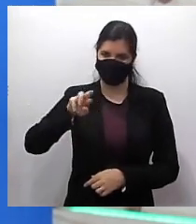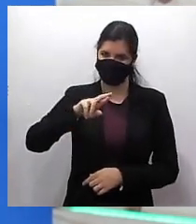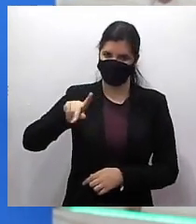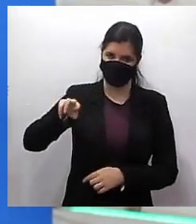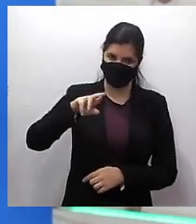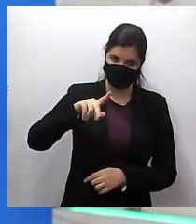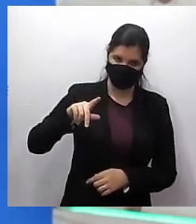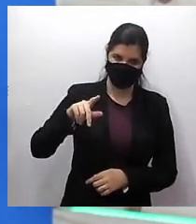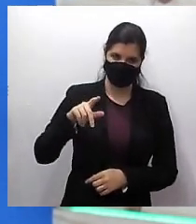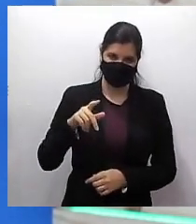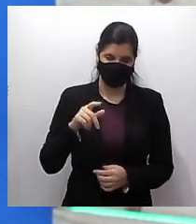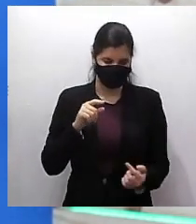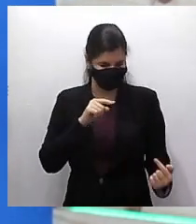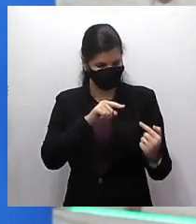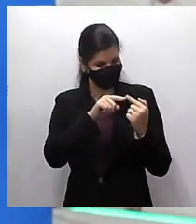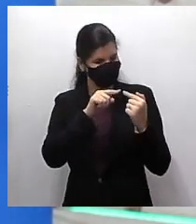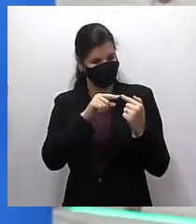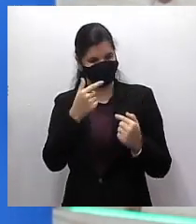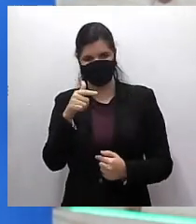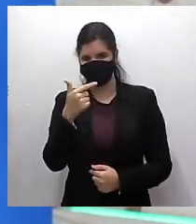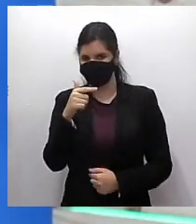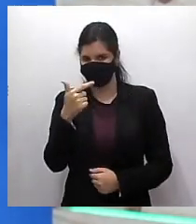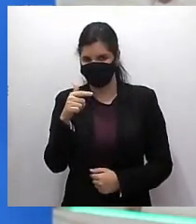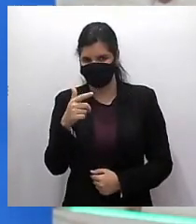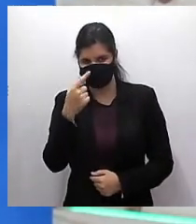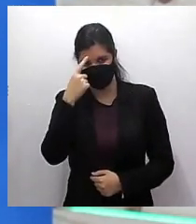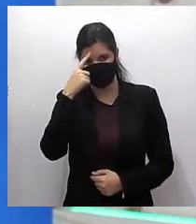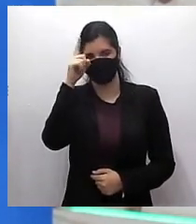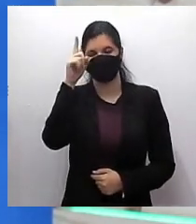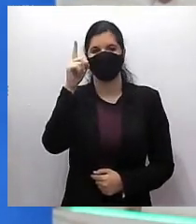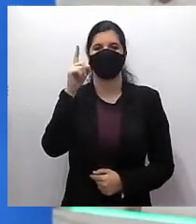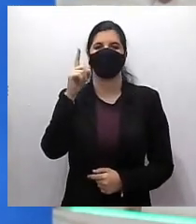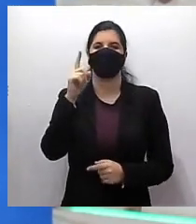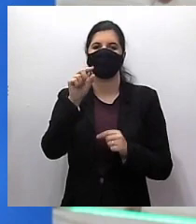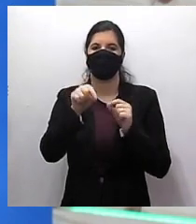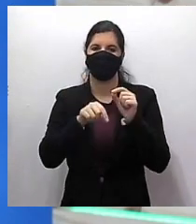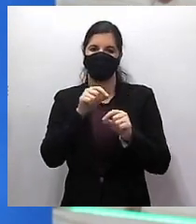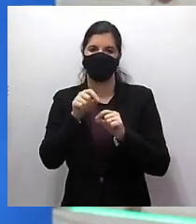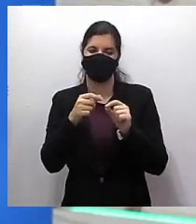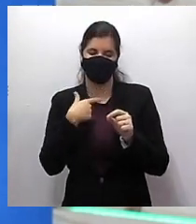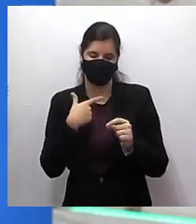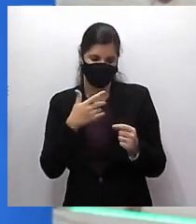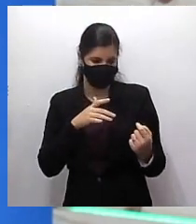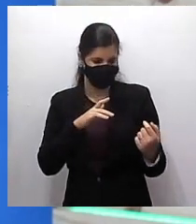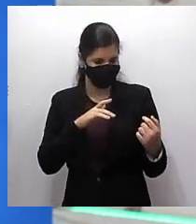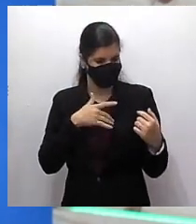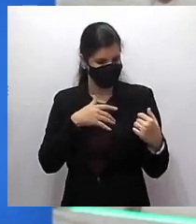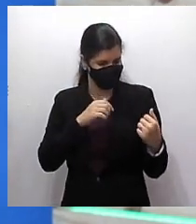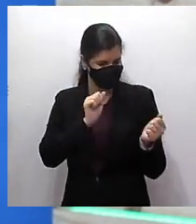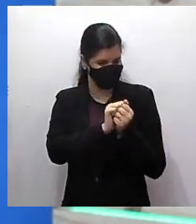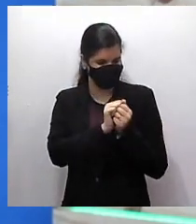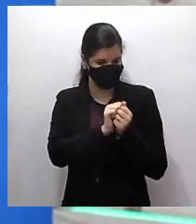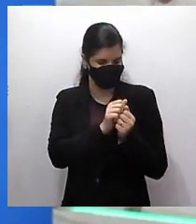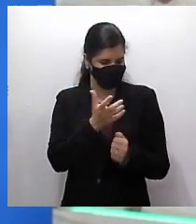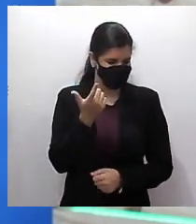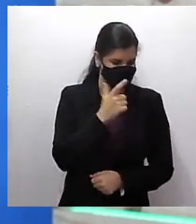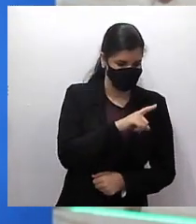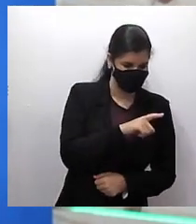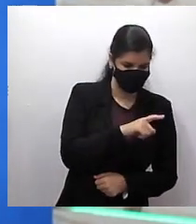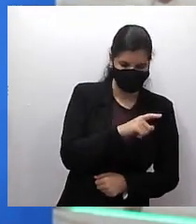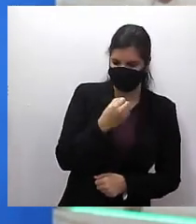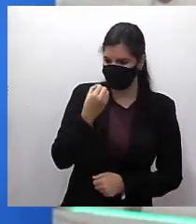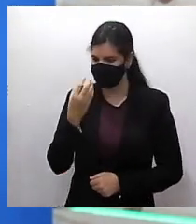ainda como nenhuma ideologia. O Brasil sempre teve essa ideia do pragmatismo. Eu estou do lado de quem está ganhando. Quando está bom para mim,